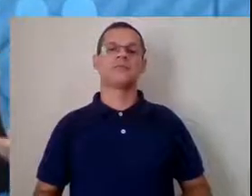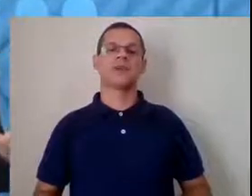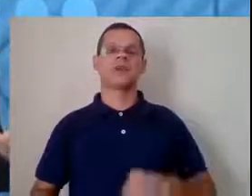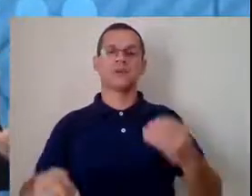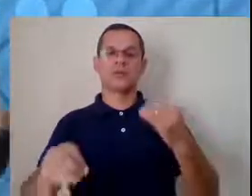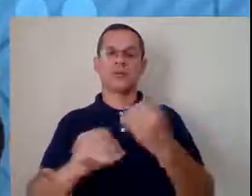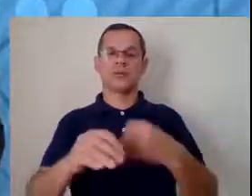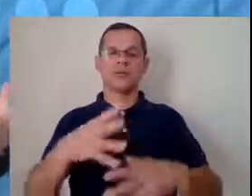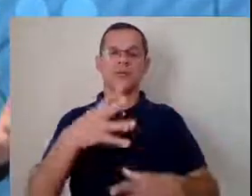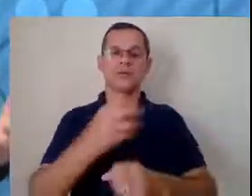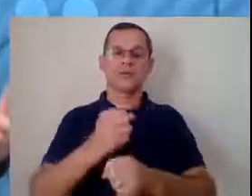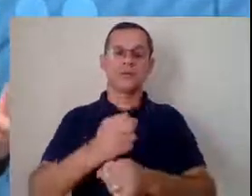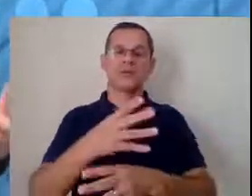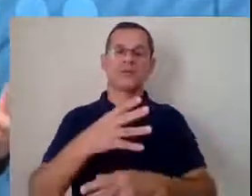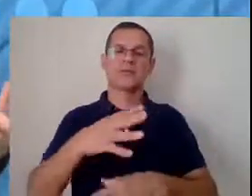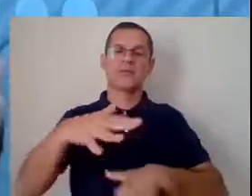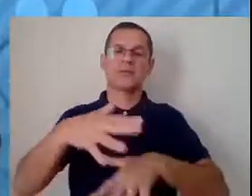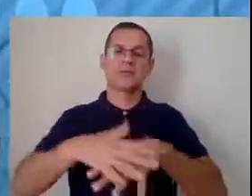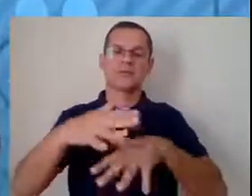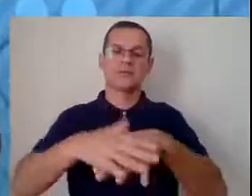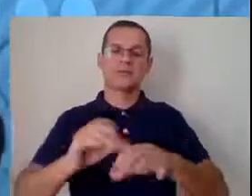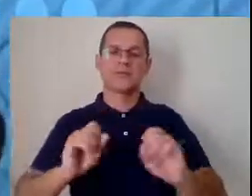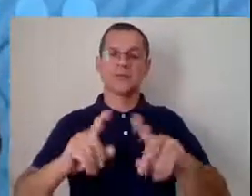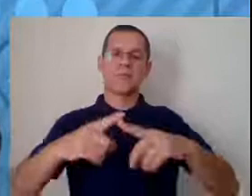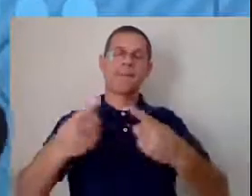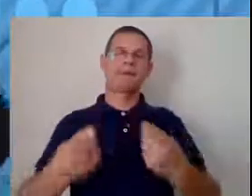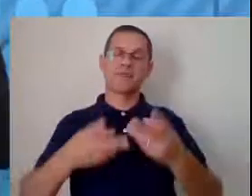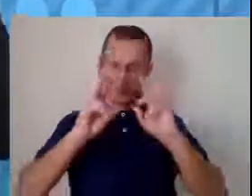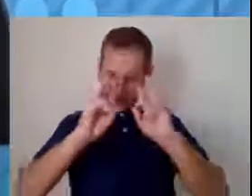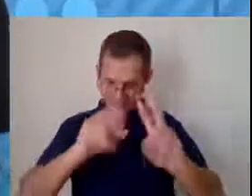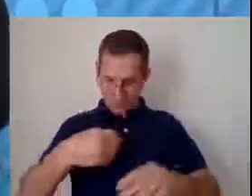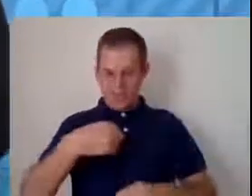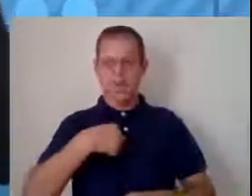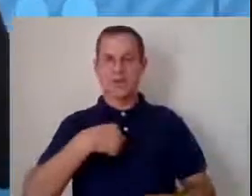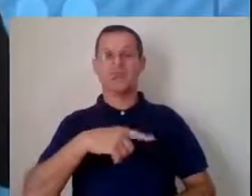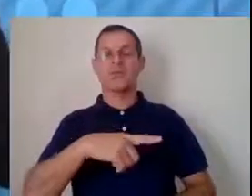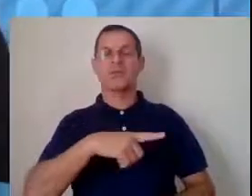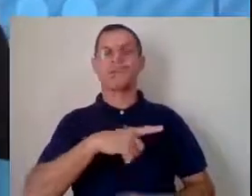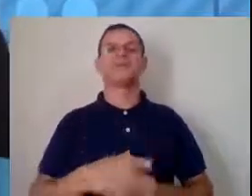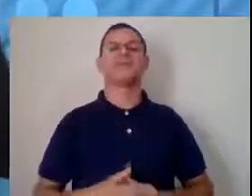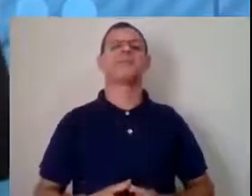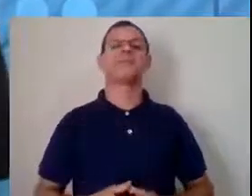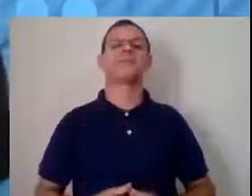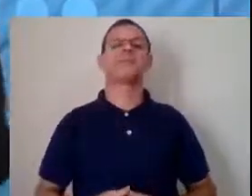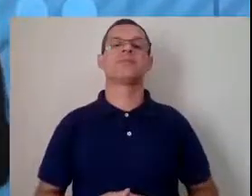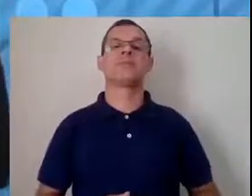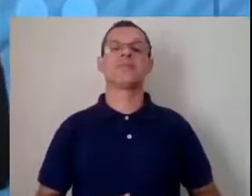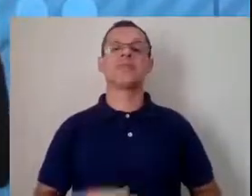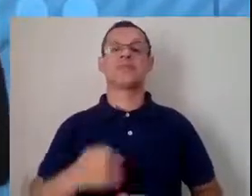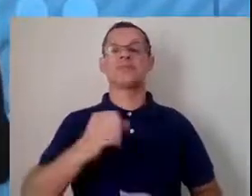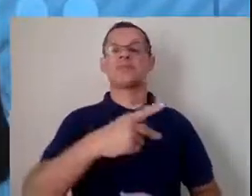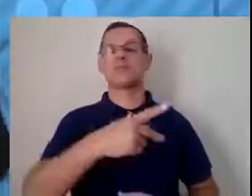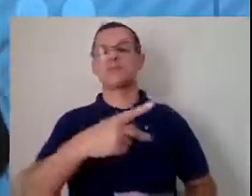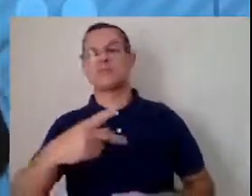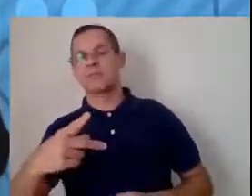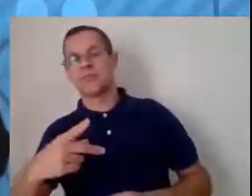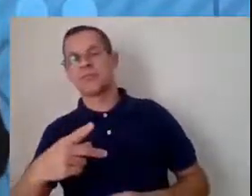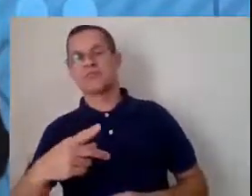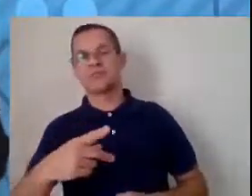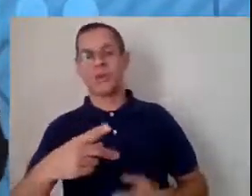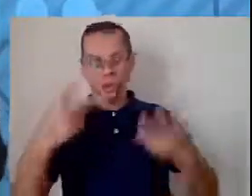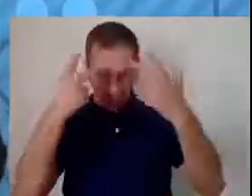operações matemáticas, nada mais isso, tá? E vejam, eu estou colocando aqui uma situação